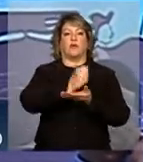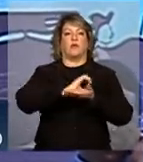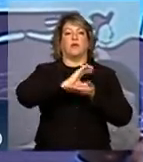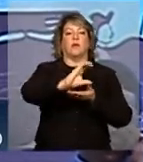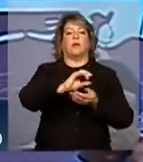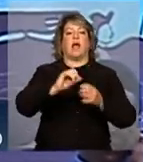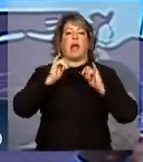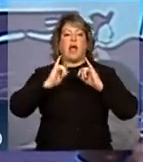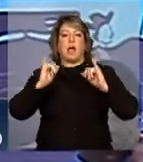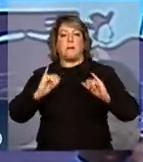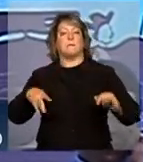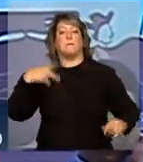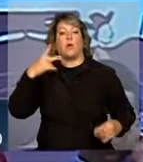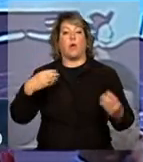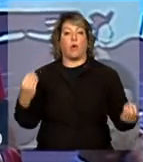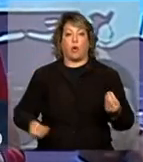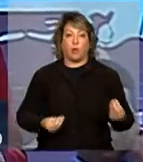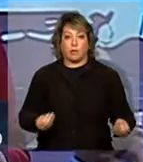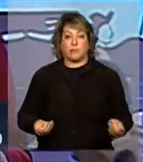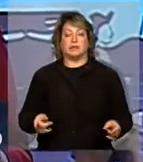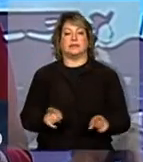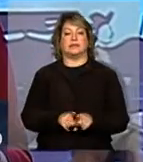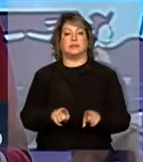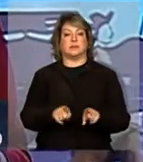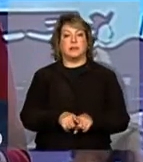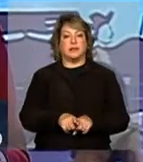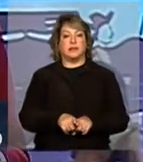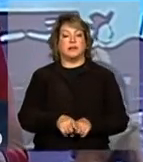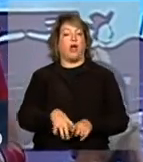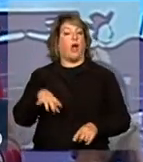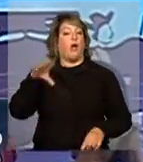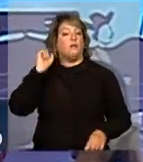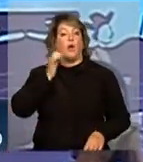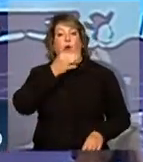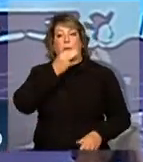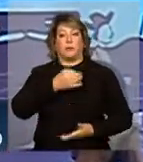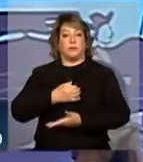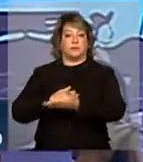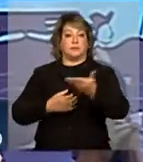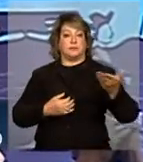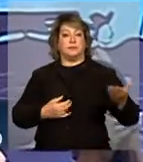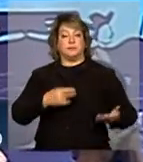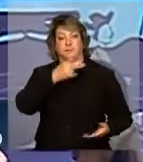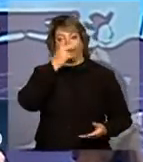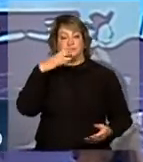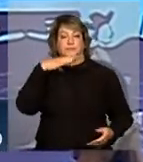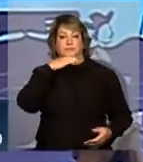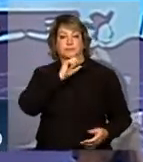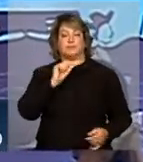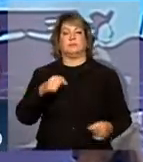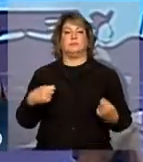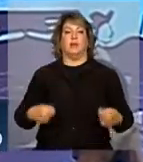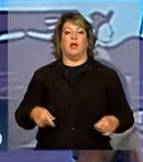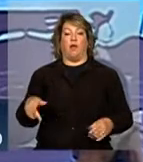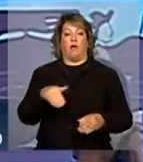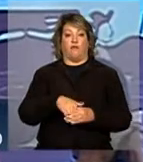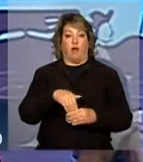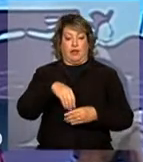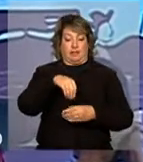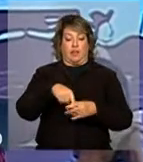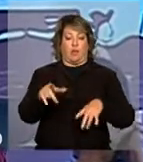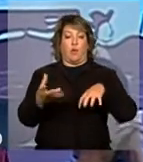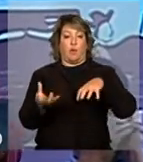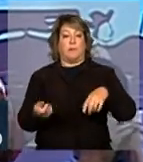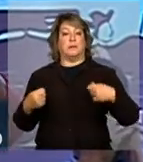políticas, para ouvir se as pessoas acham que deve ser o voto no Congresso